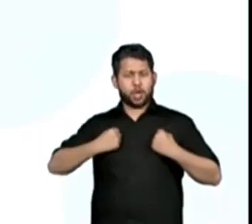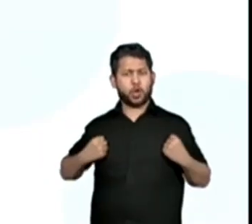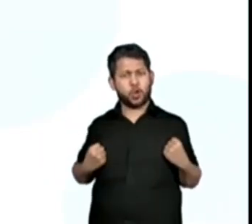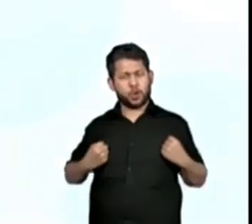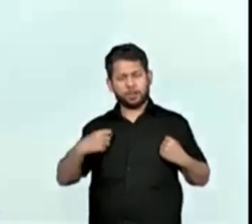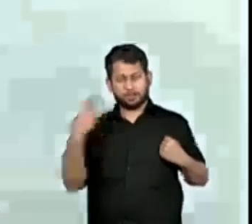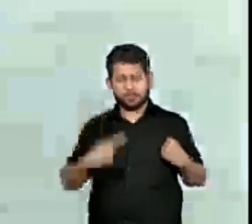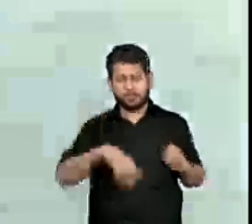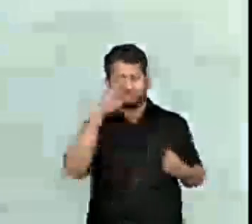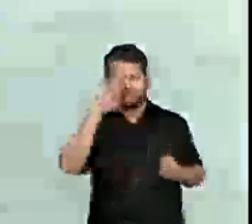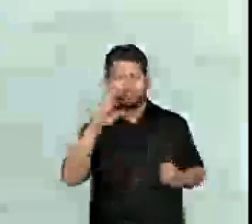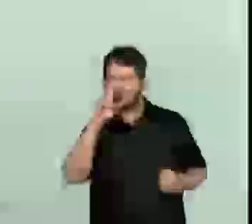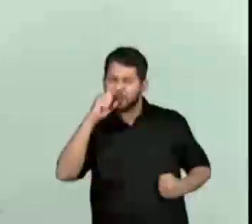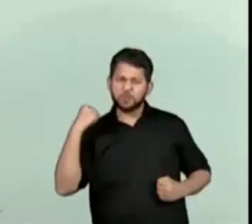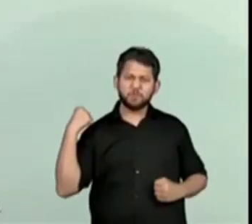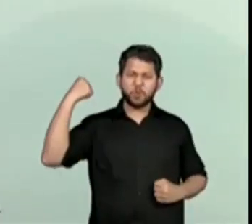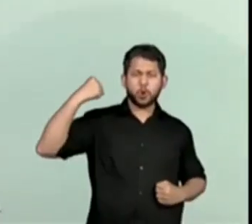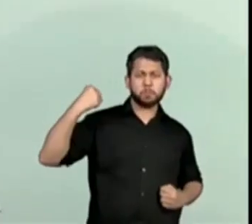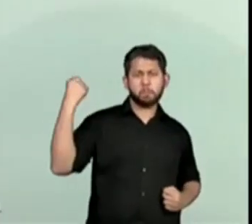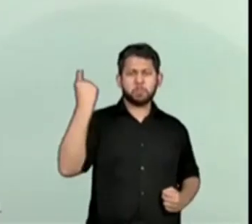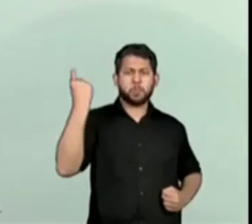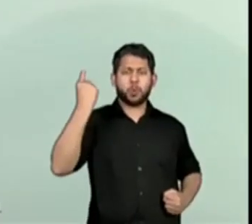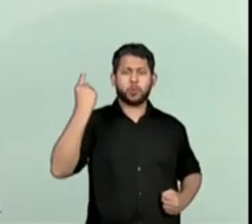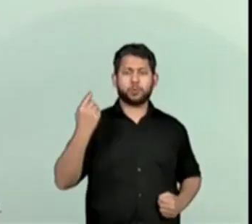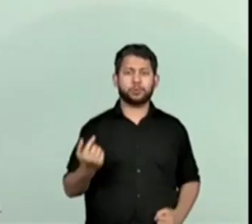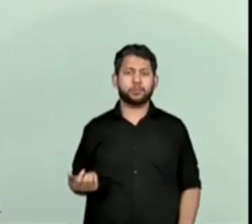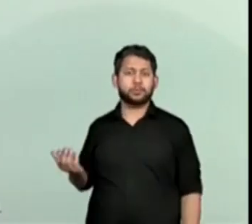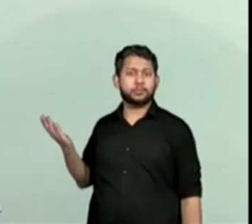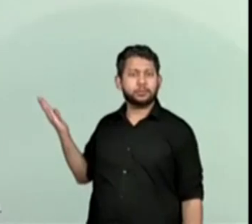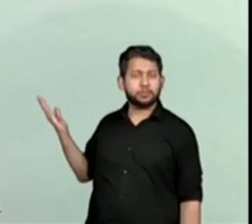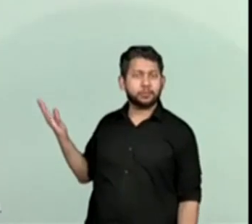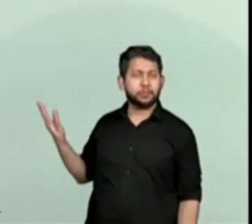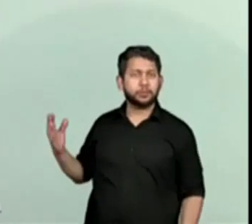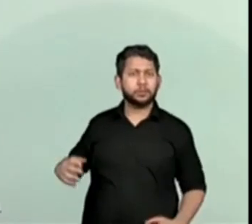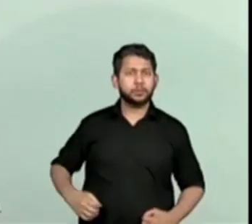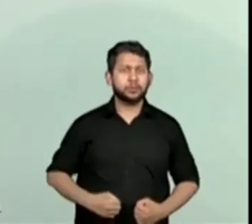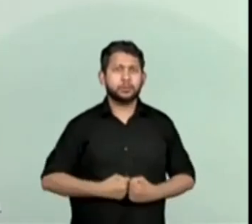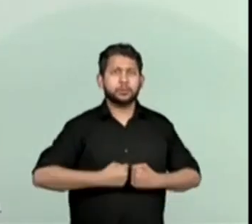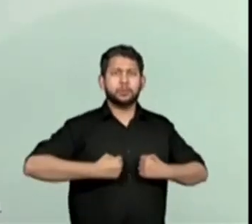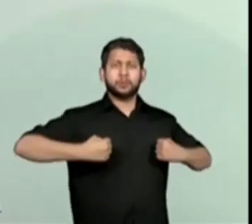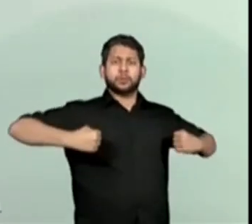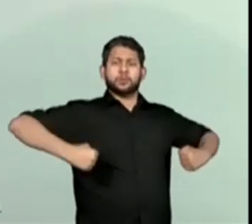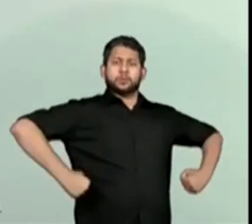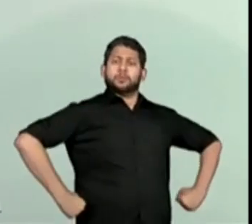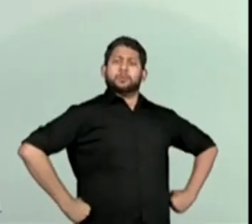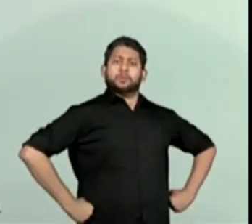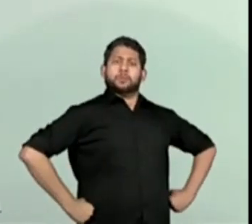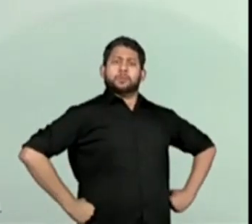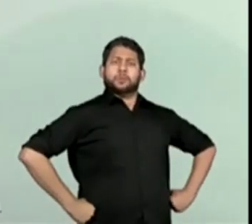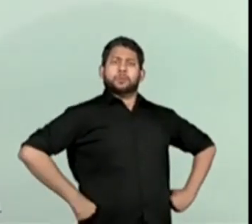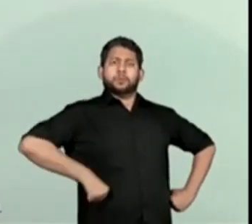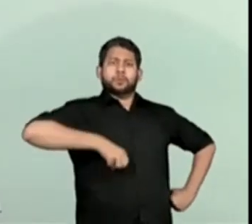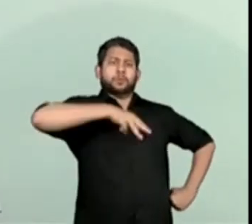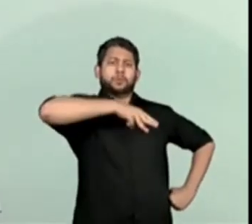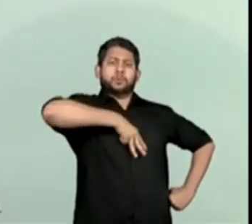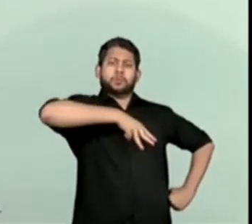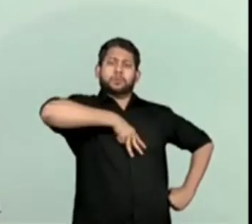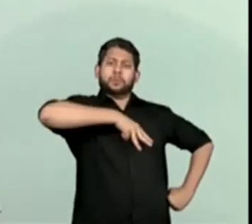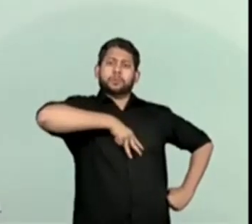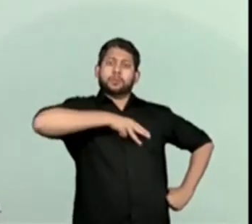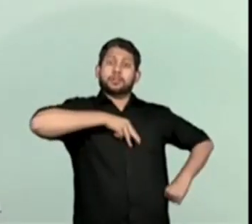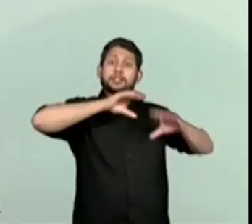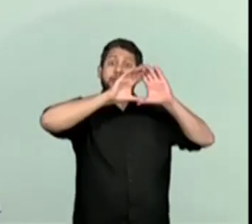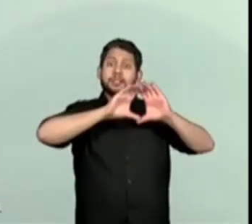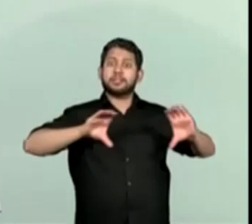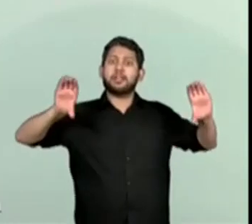super-herói brasileiro. E está mostrando o super-herói imponente sobre as